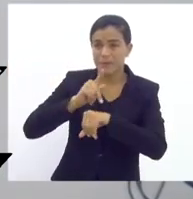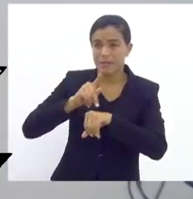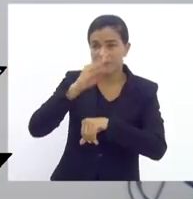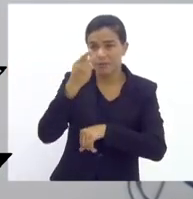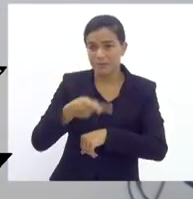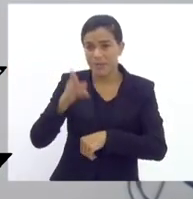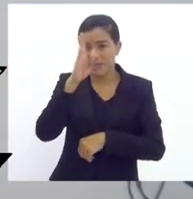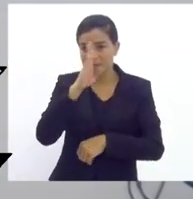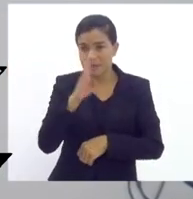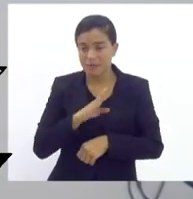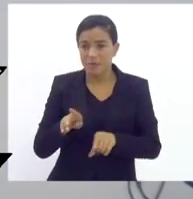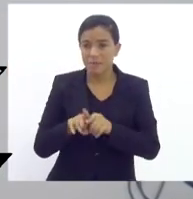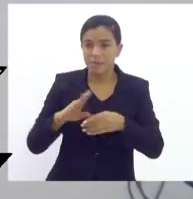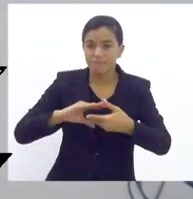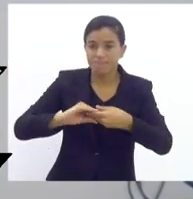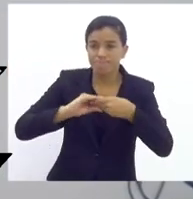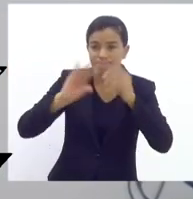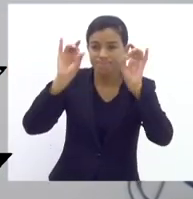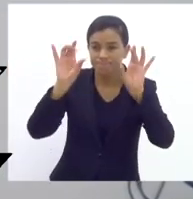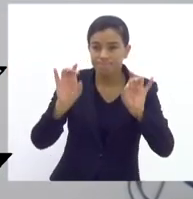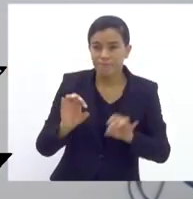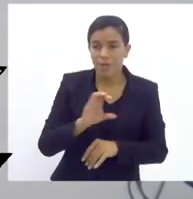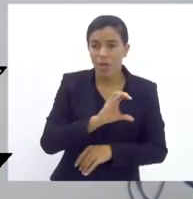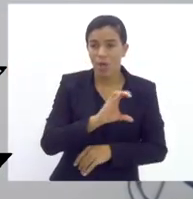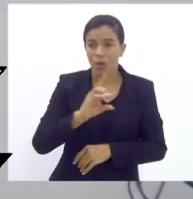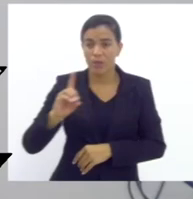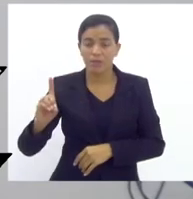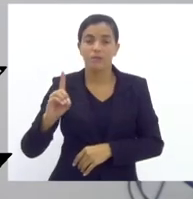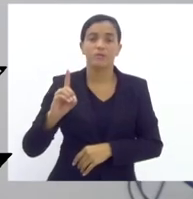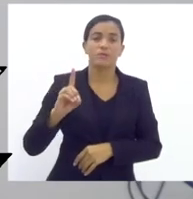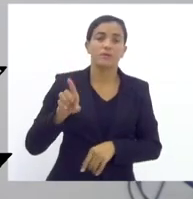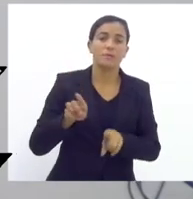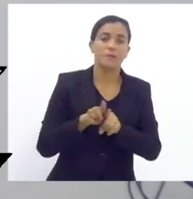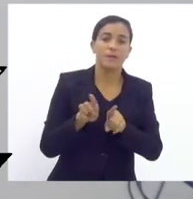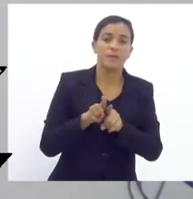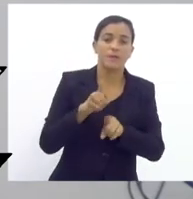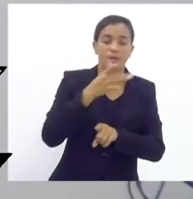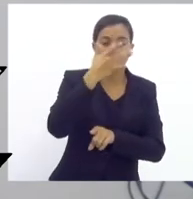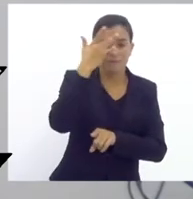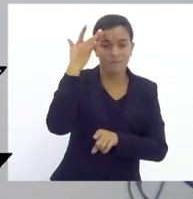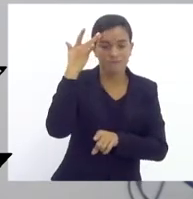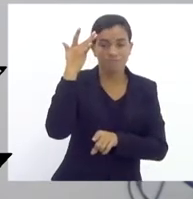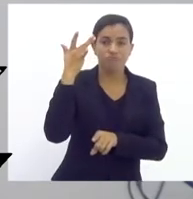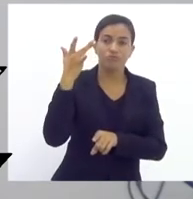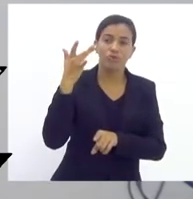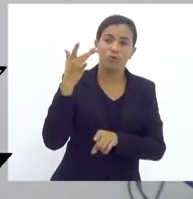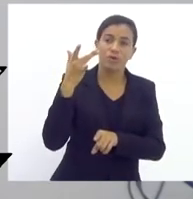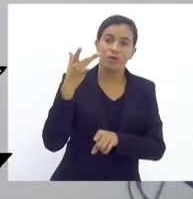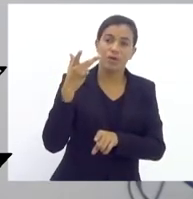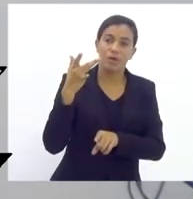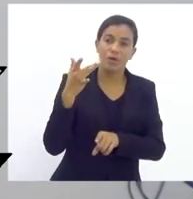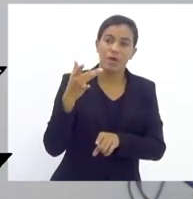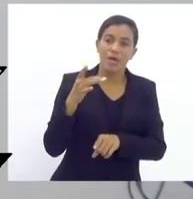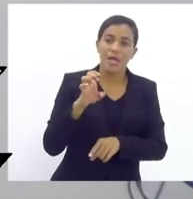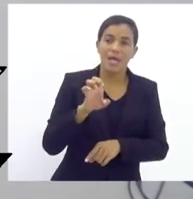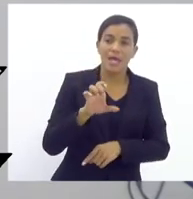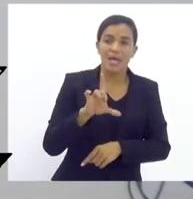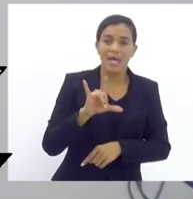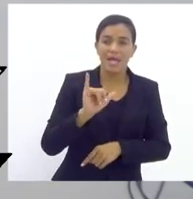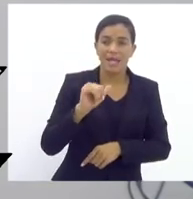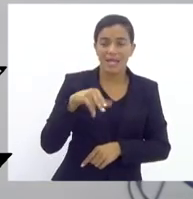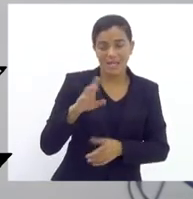saudações especial para codornador da migração difusa Eliane que tá aí pela oportunidade